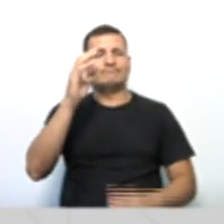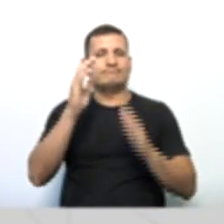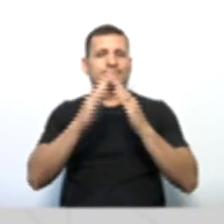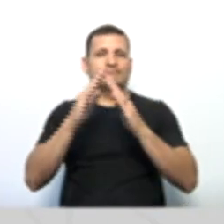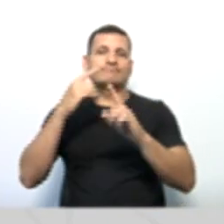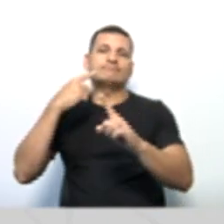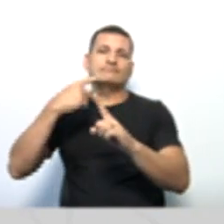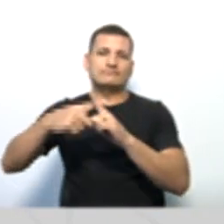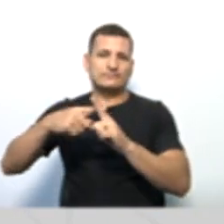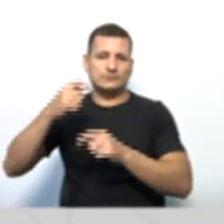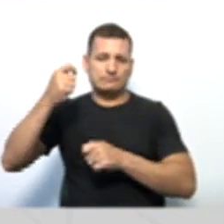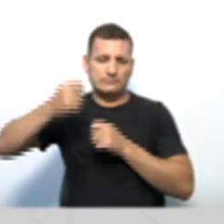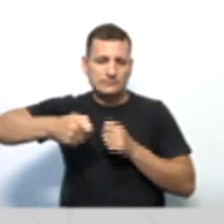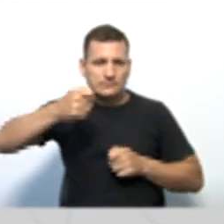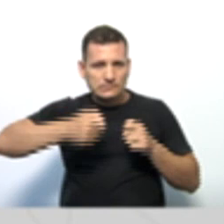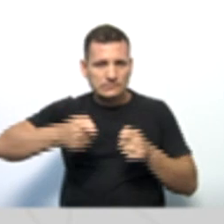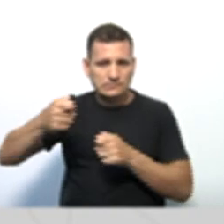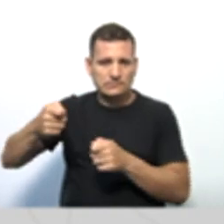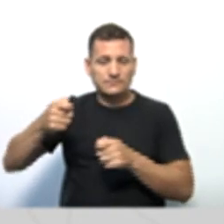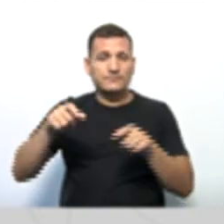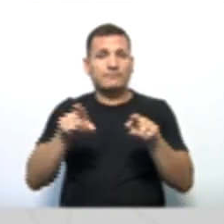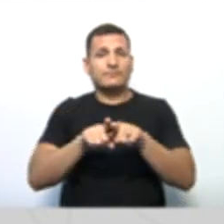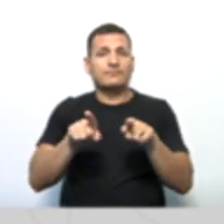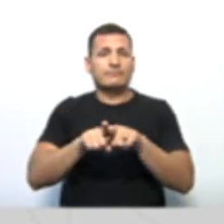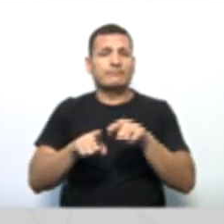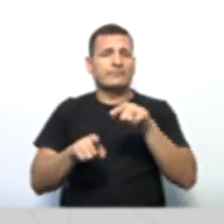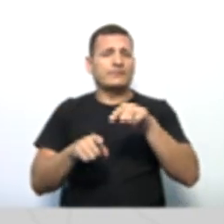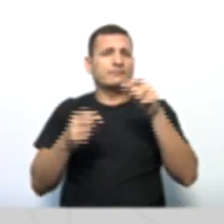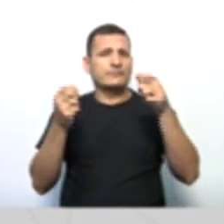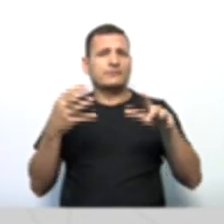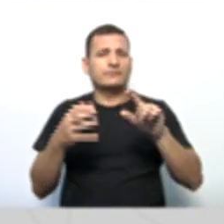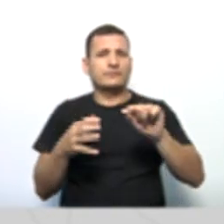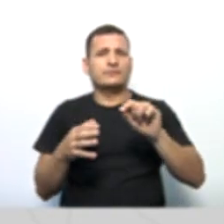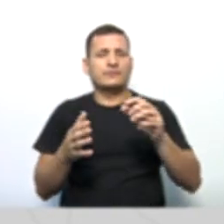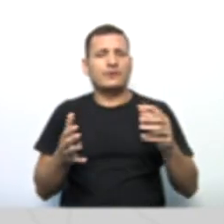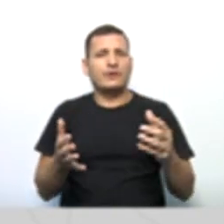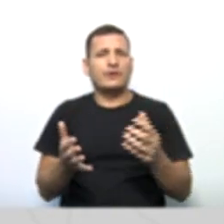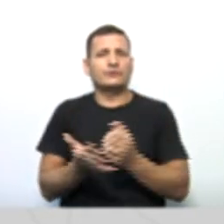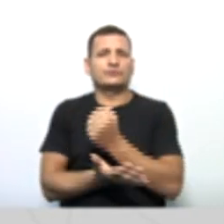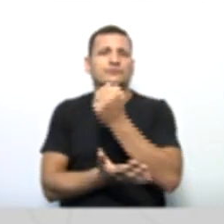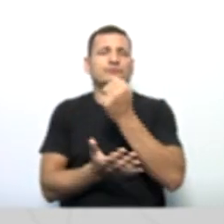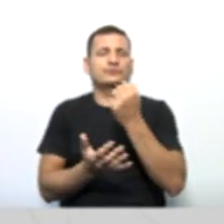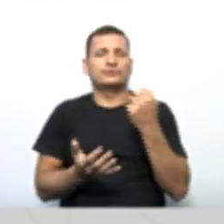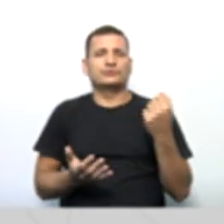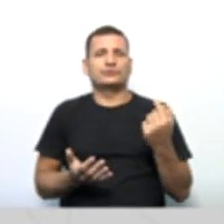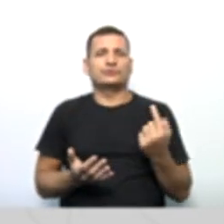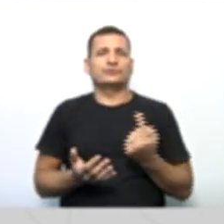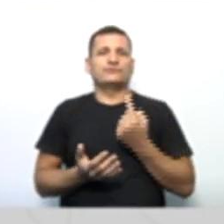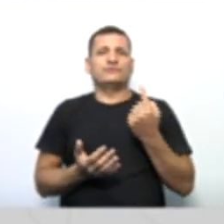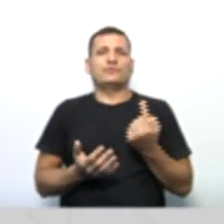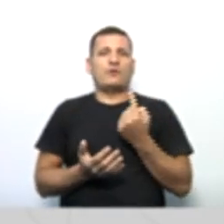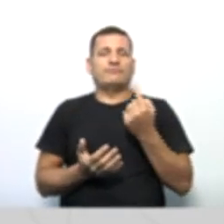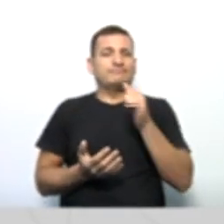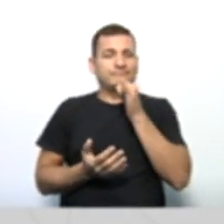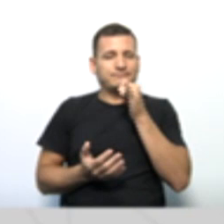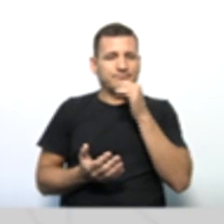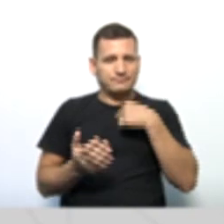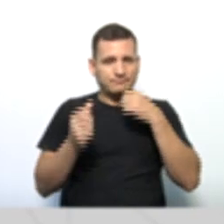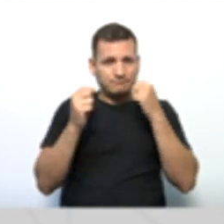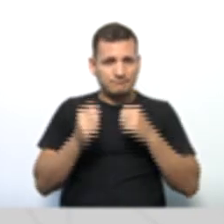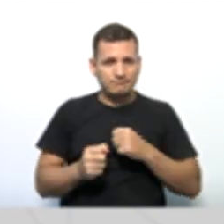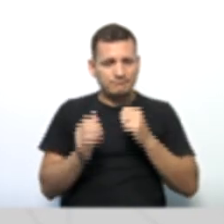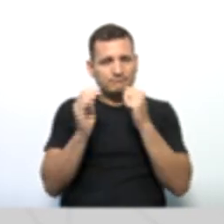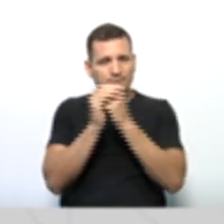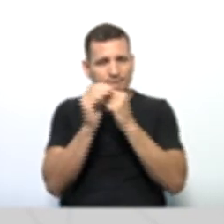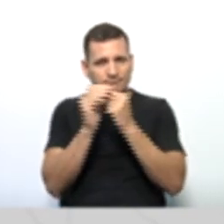período em que se pregava a salvação individual. Eu posso rezar por você, eu posso desejar que você se